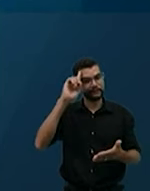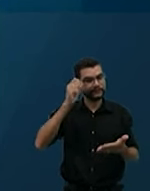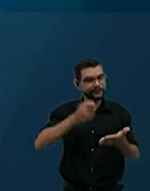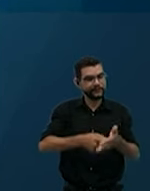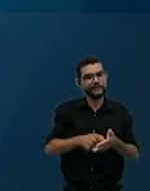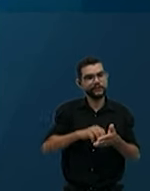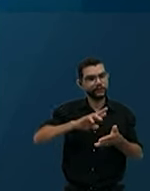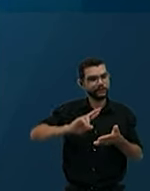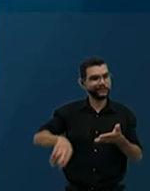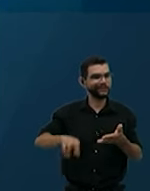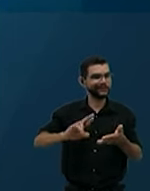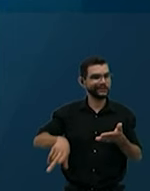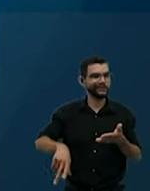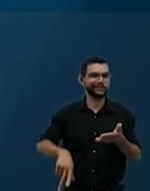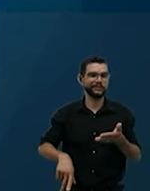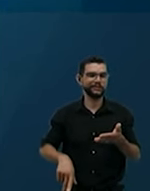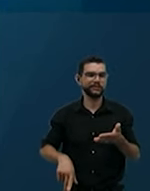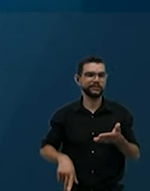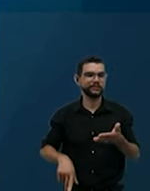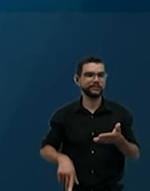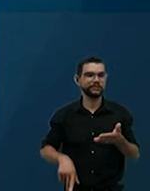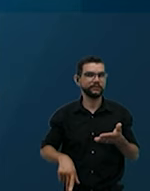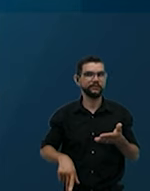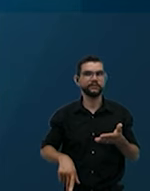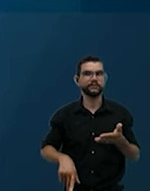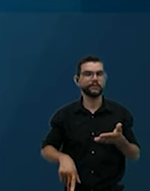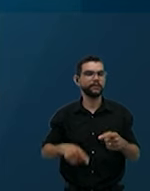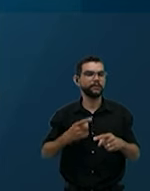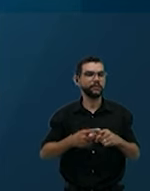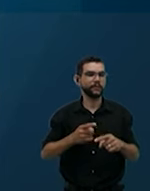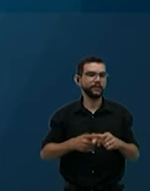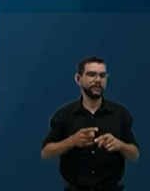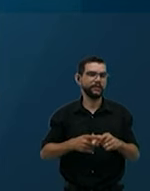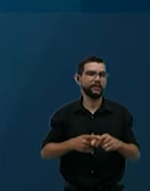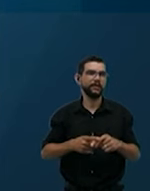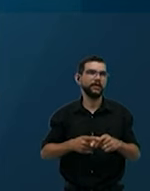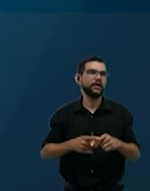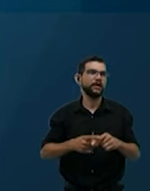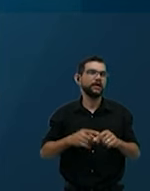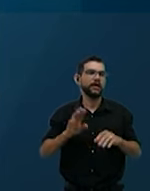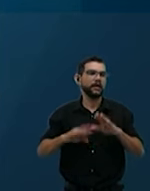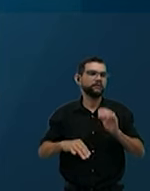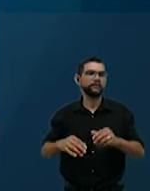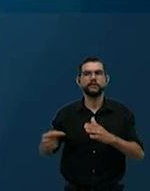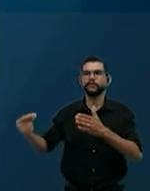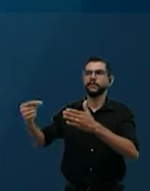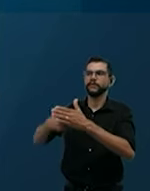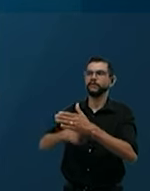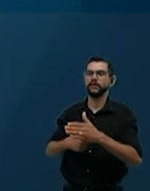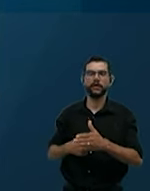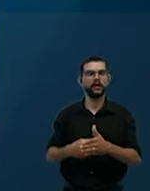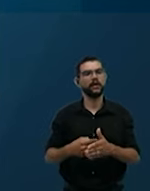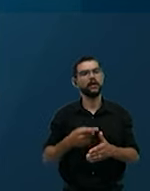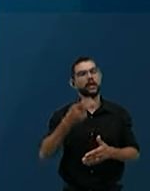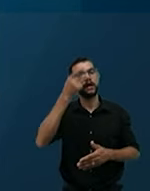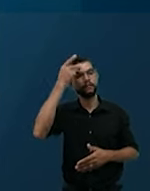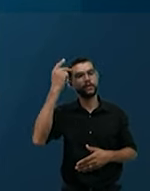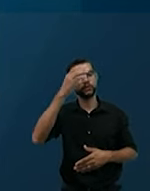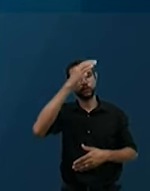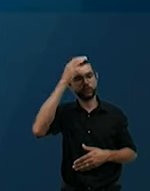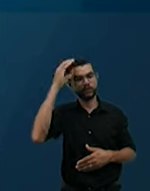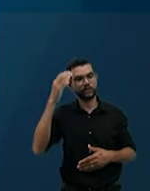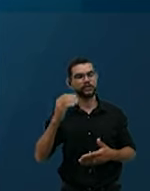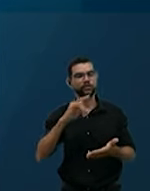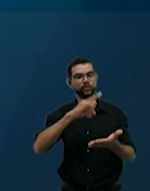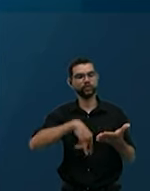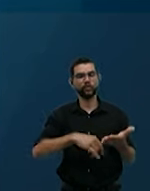ficar somente na questão do segurado apresentou o documento? Não. Então, extingue-se o processo. Ora, tem que